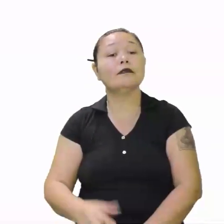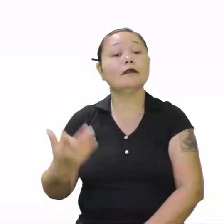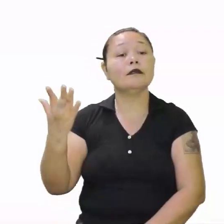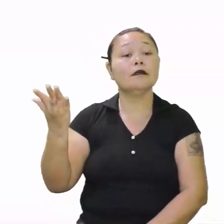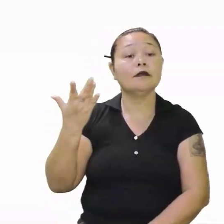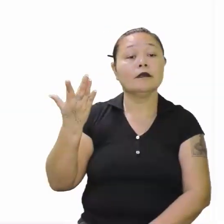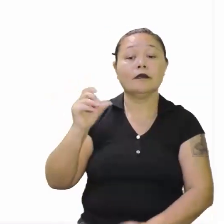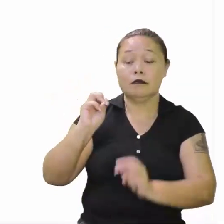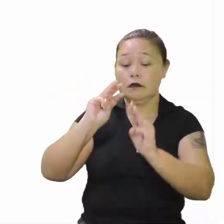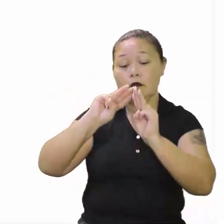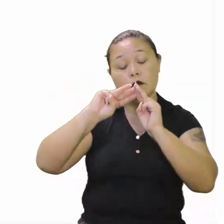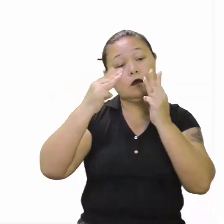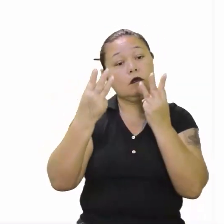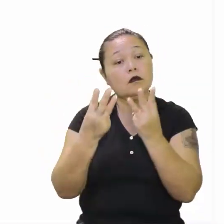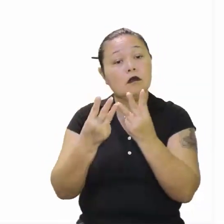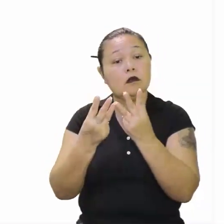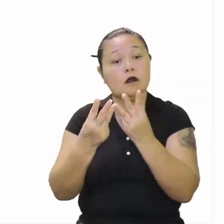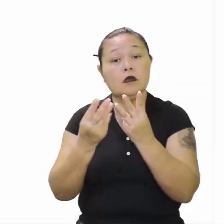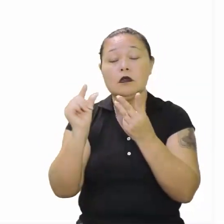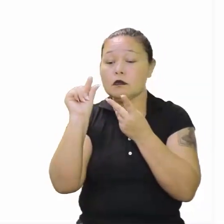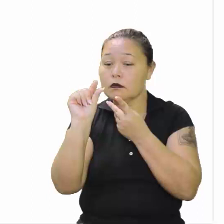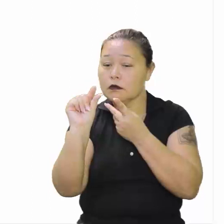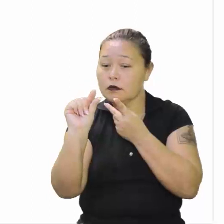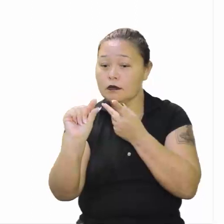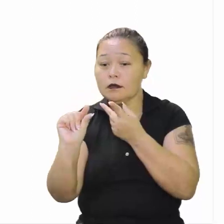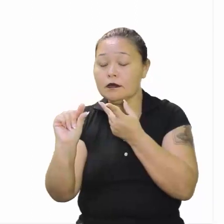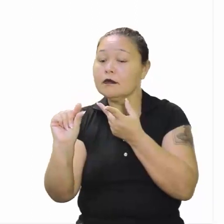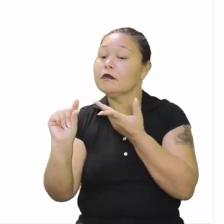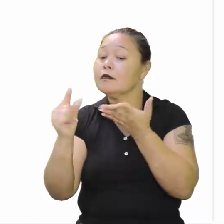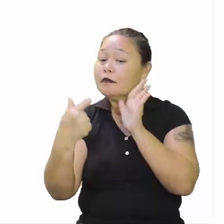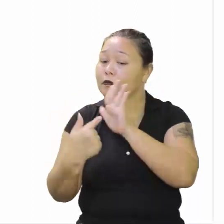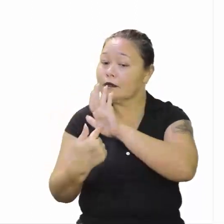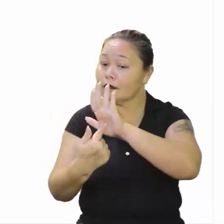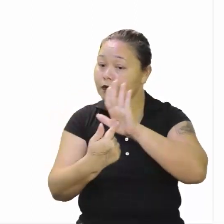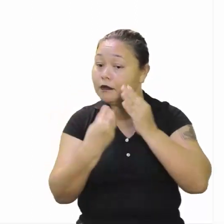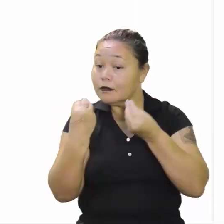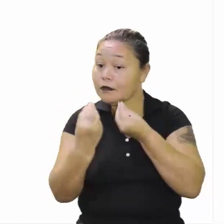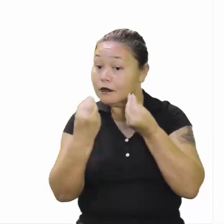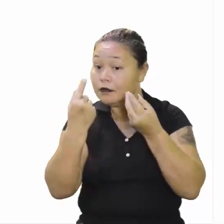à massa e unidades para expressá-la,